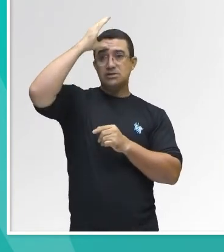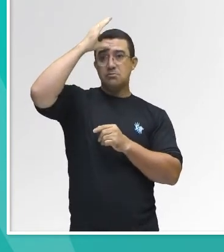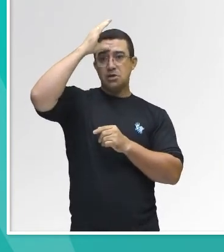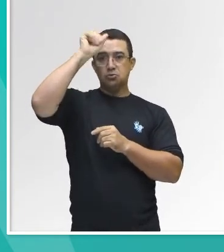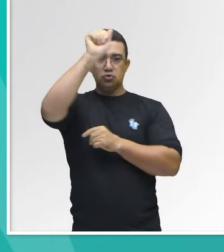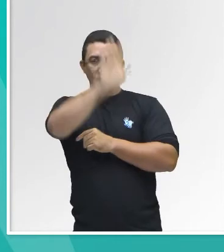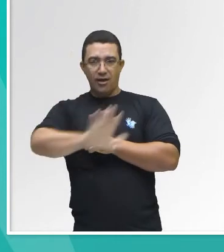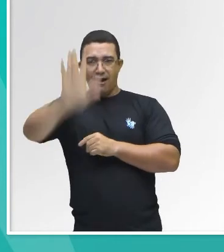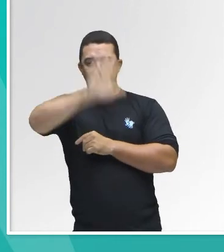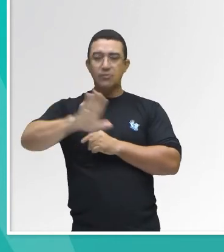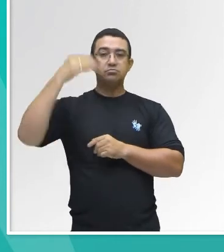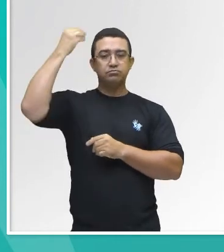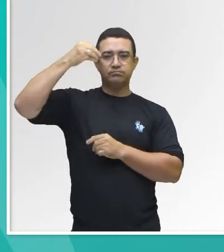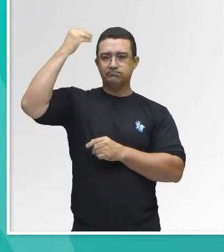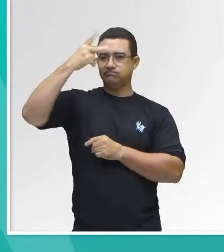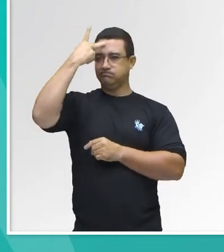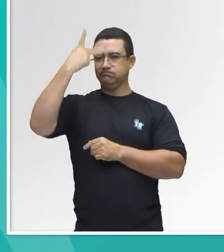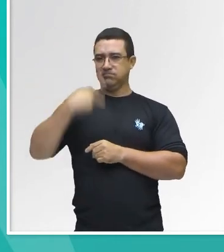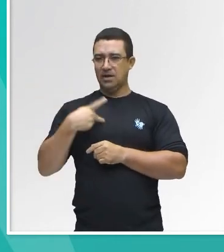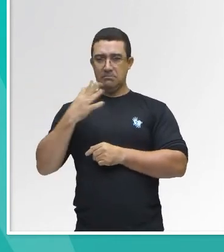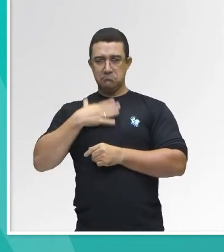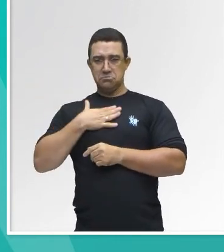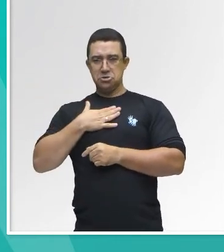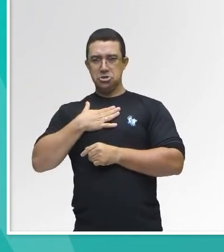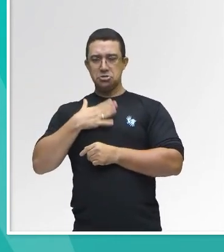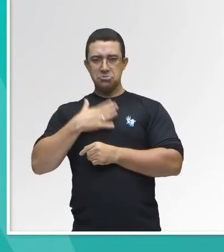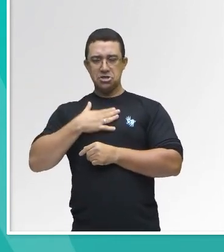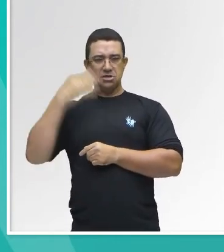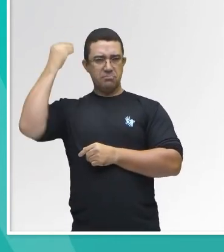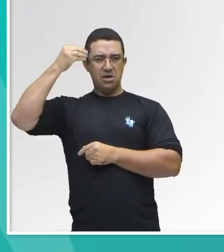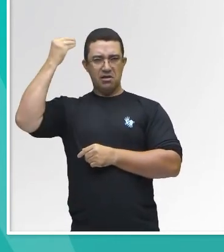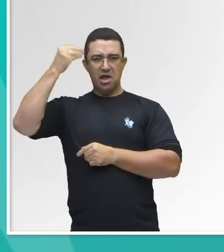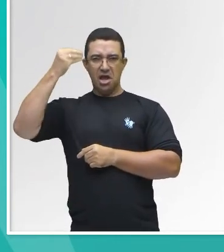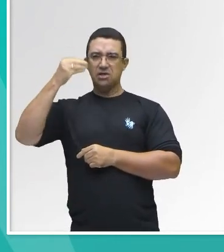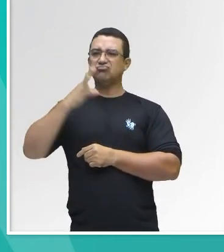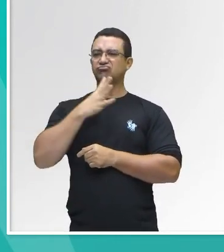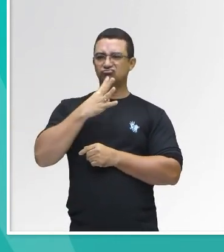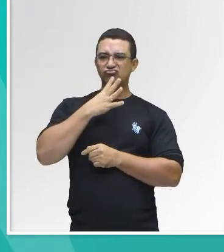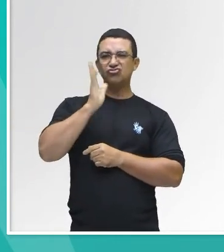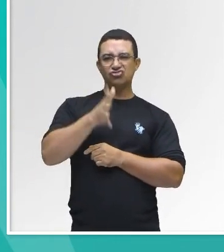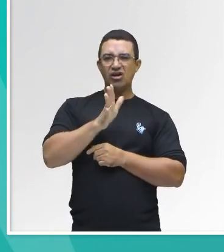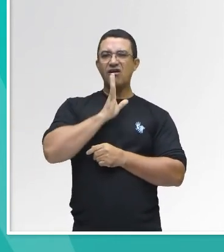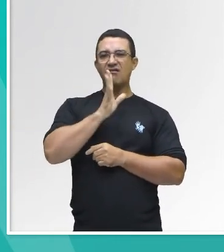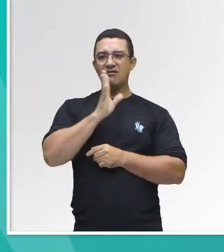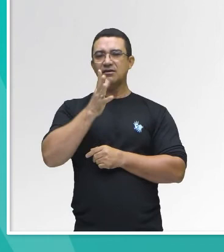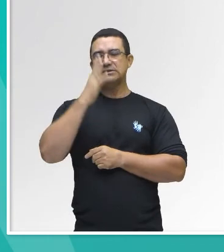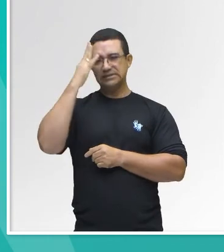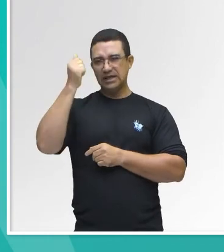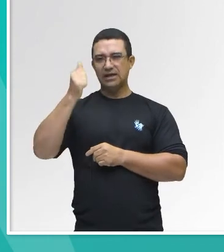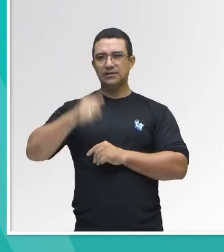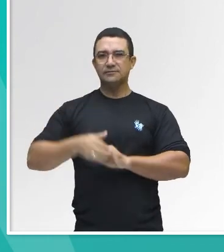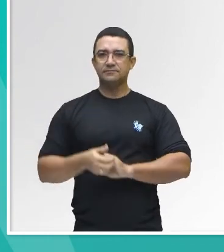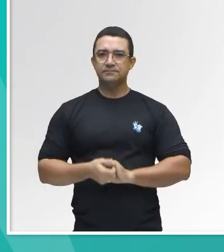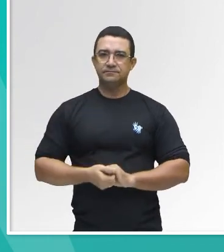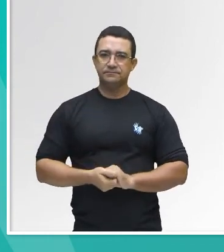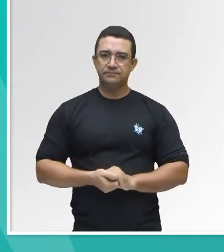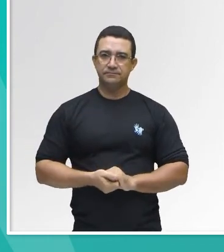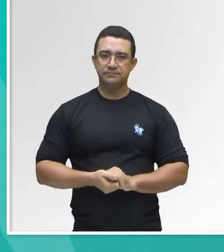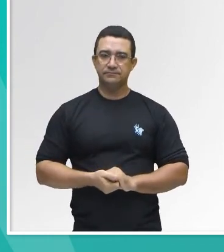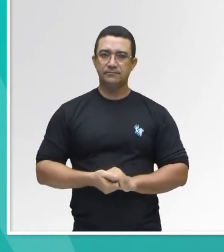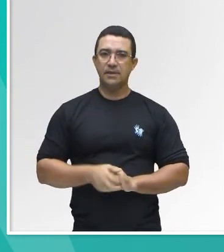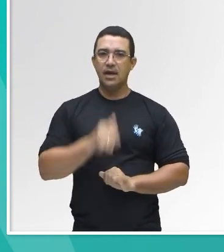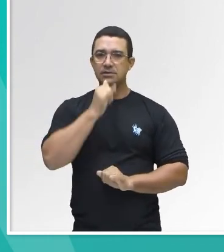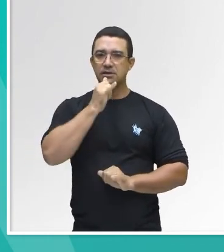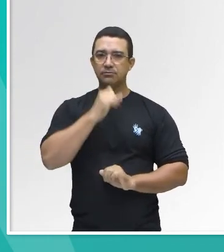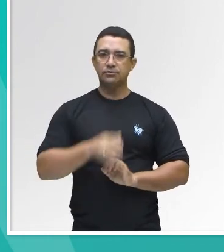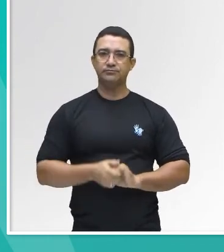pessoal, né? Pela minha vivência, tem gente que fala isso, né? Pela minha experiência, né? E aqui, por exemplo,